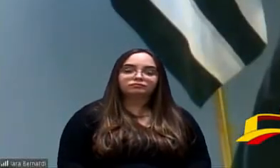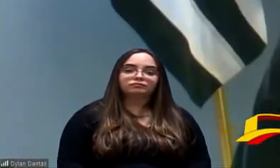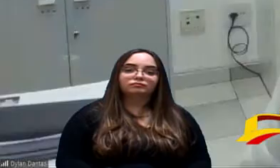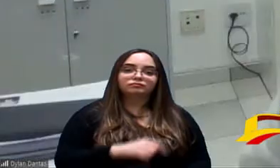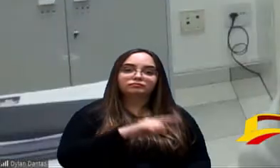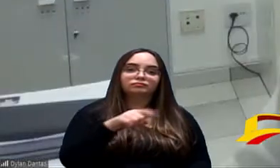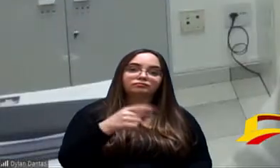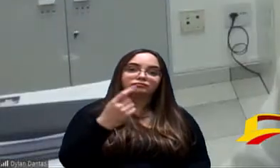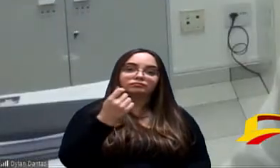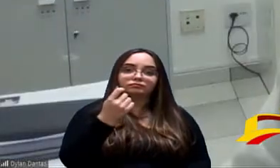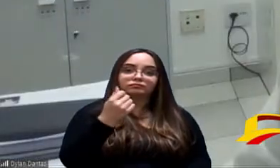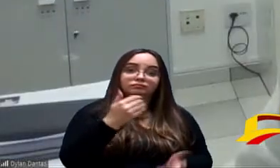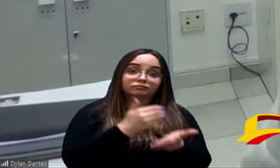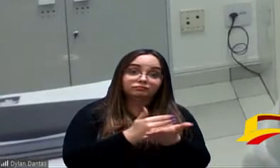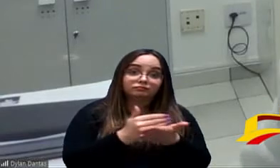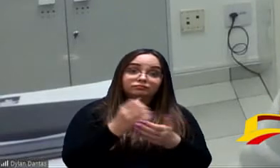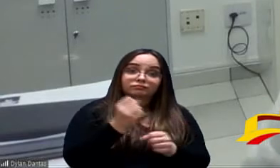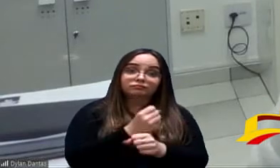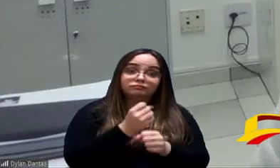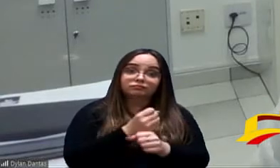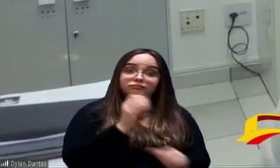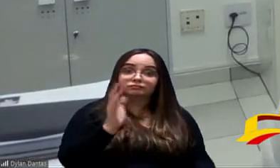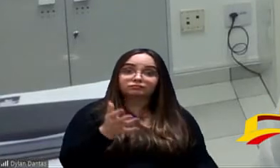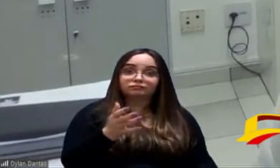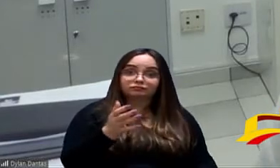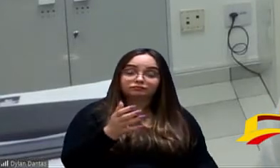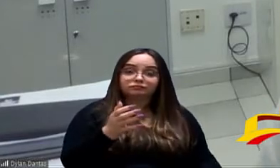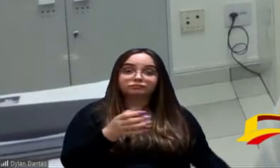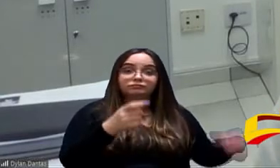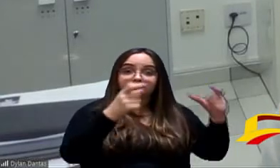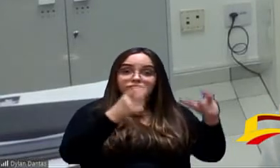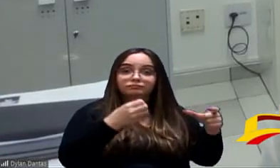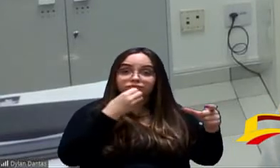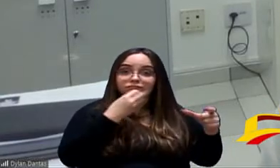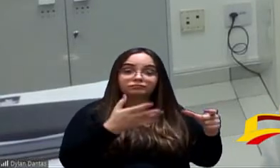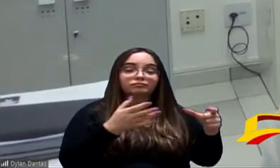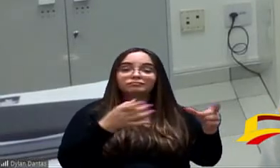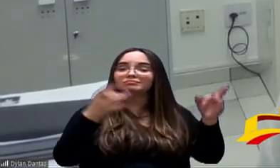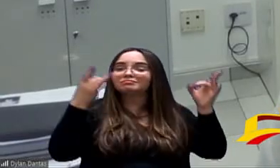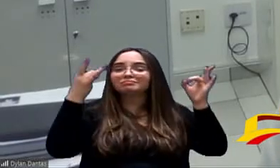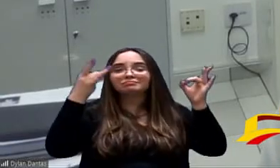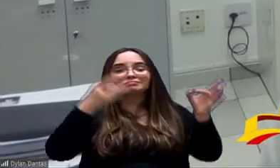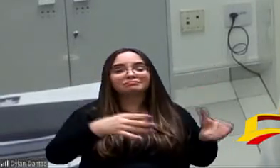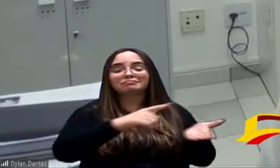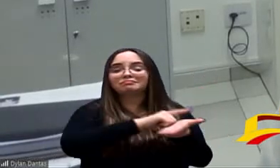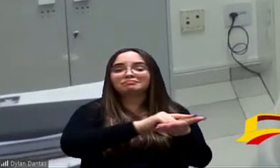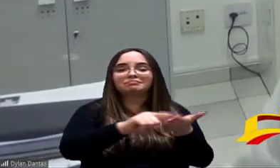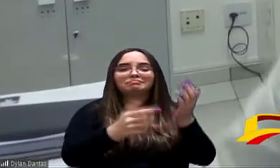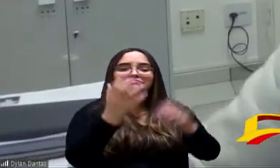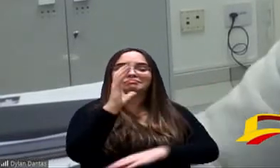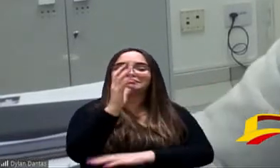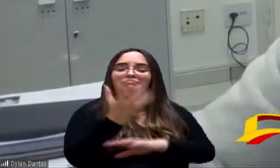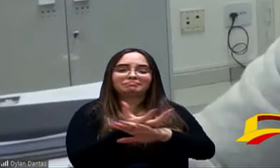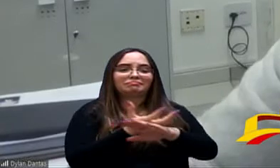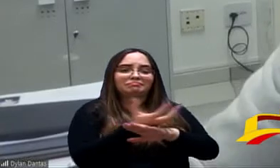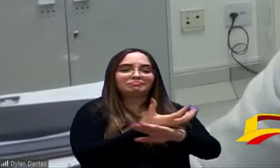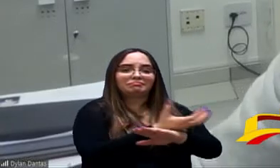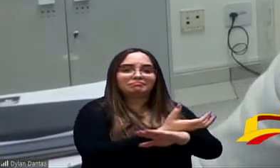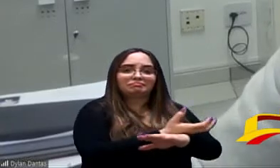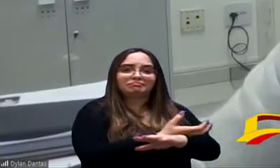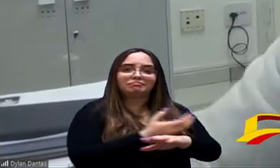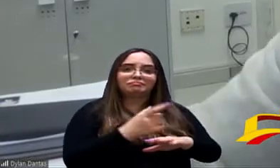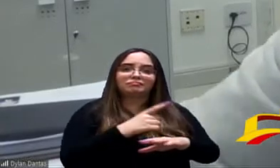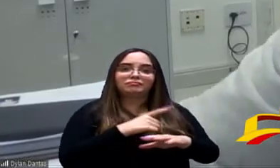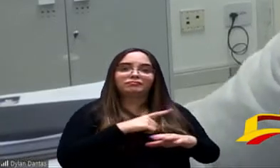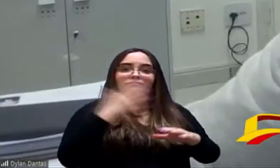tendo em vista que teve o início das obras? E olha só, vereadora, o local hoje ele está totalmente abandonado, cheio de mato. O tapume que tinha ali